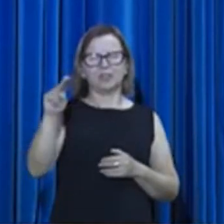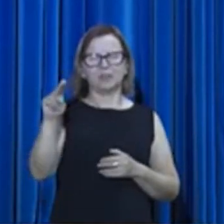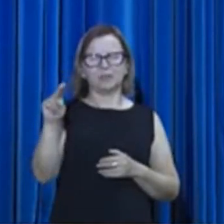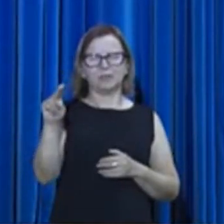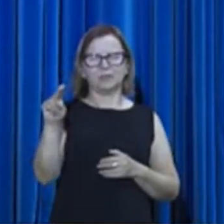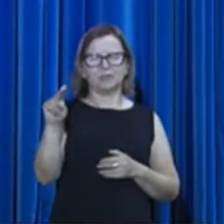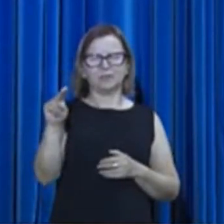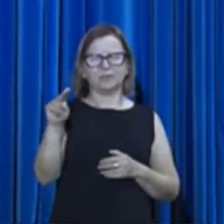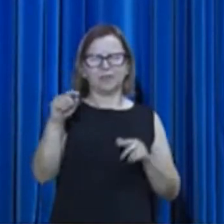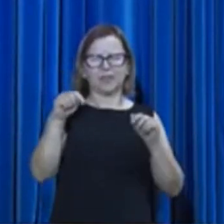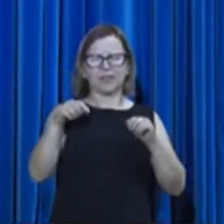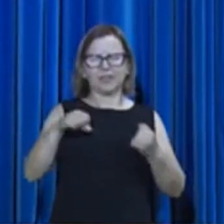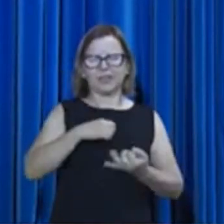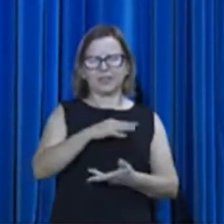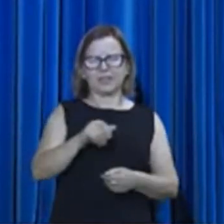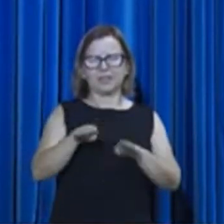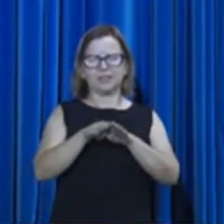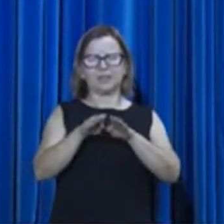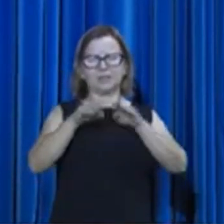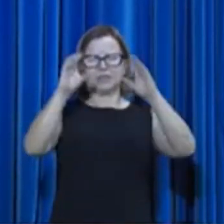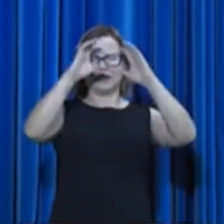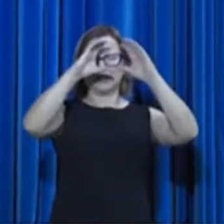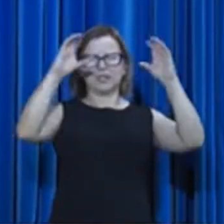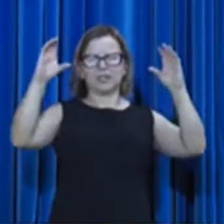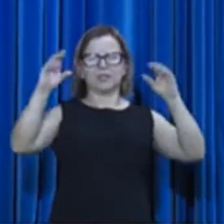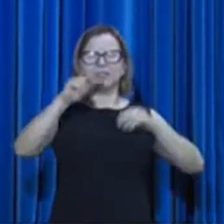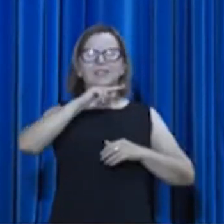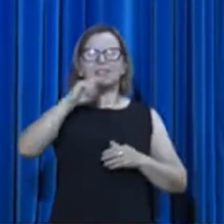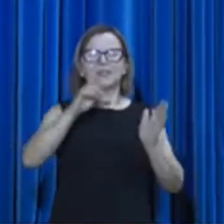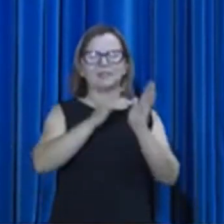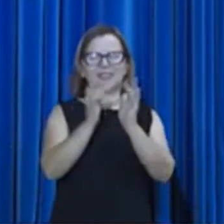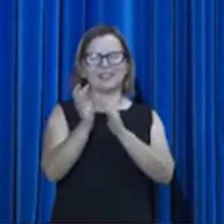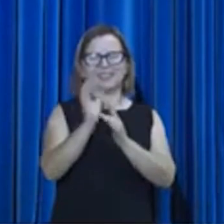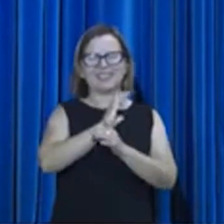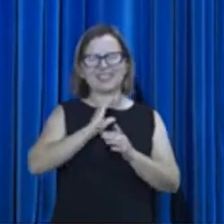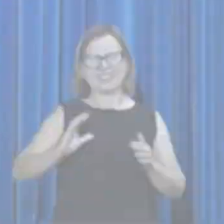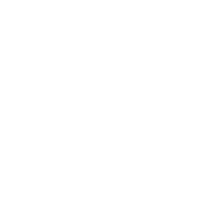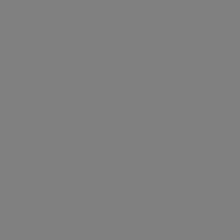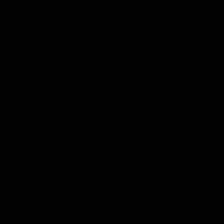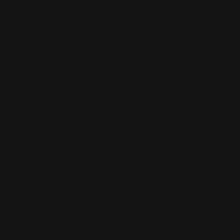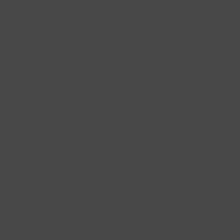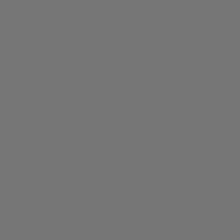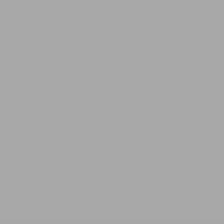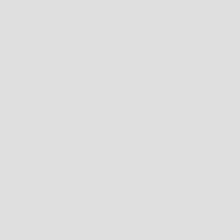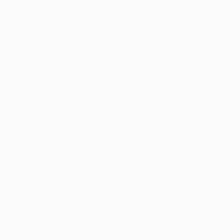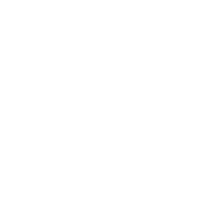assim na terra como no céu. Em nome de Jesus Cristo. Amém.